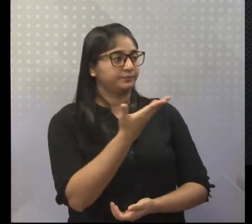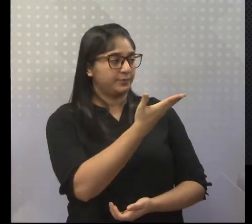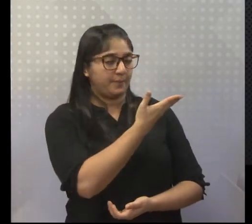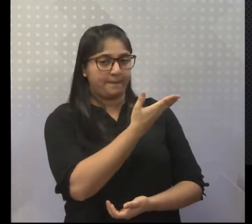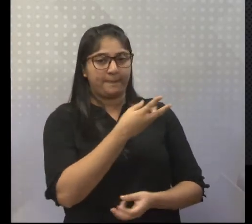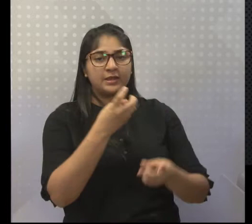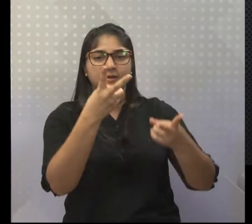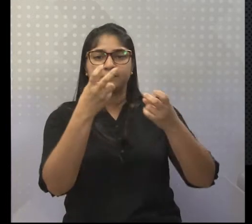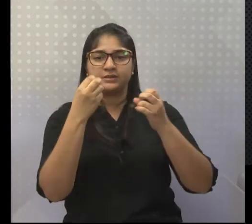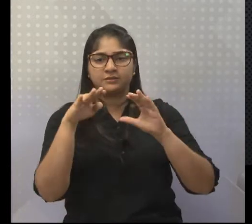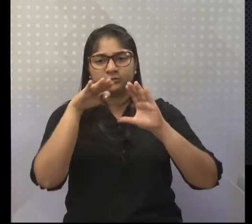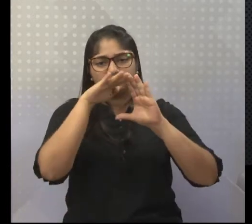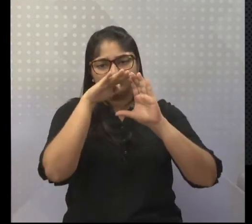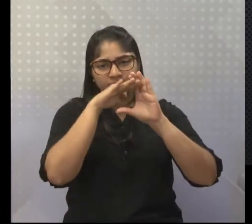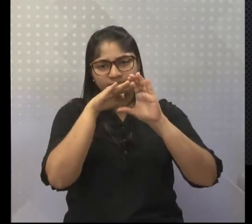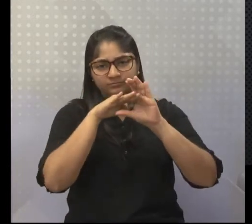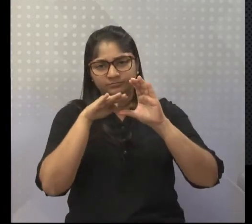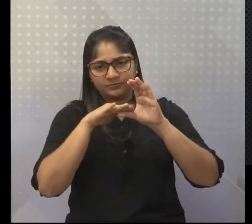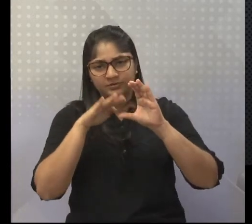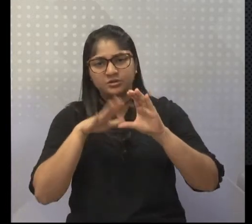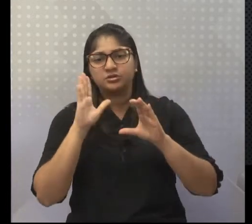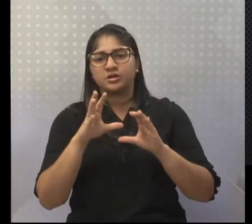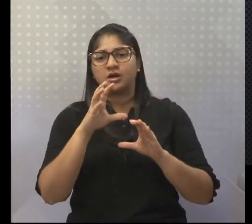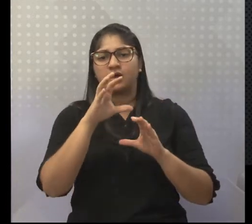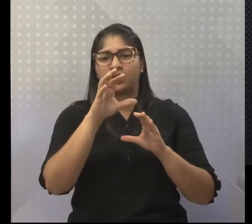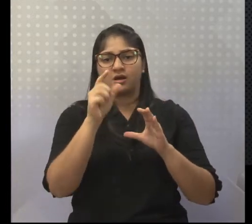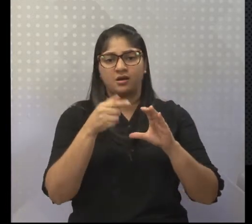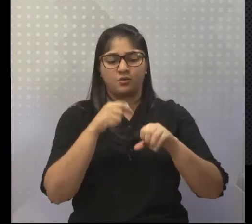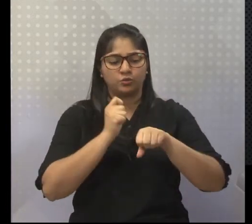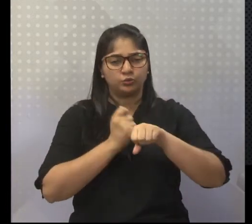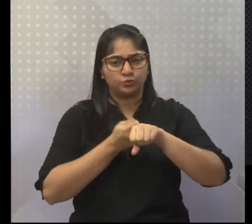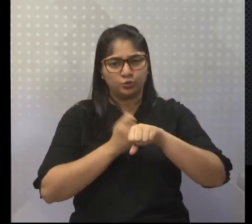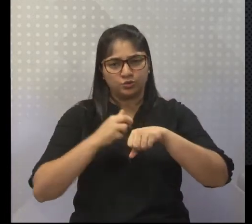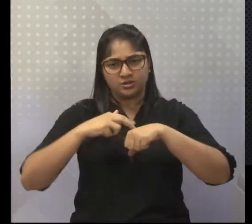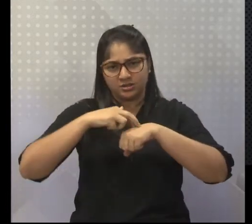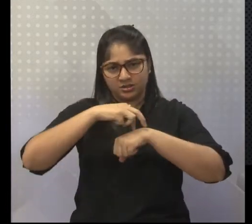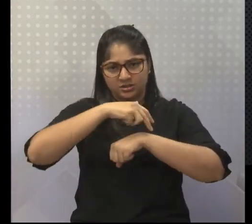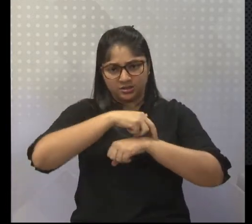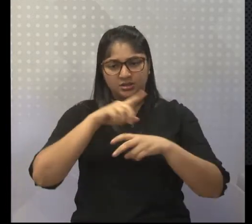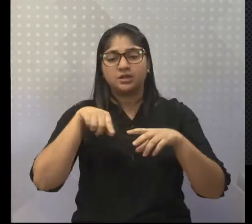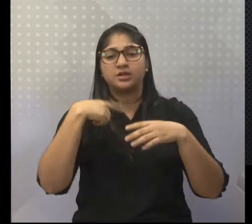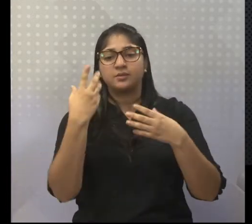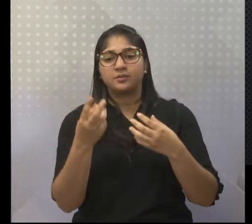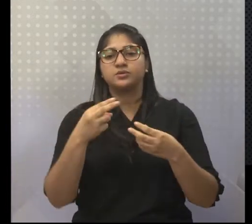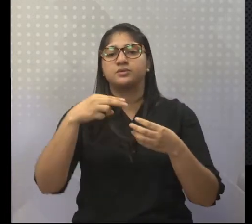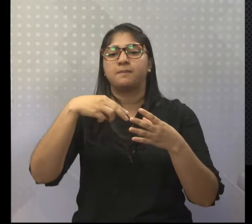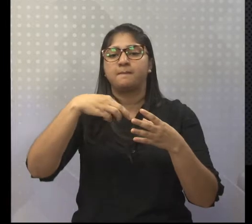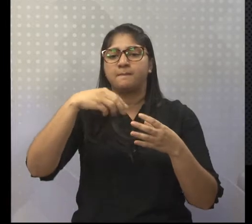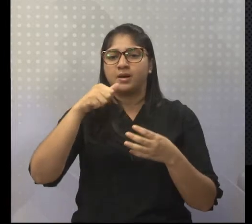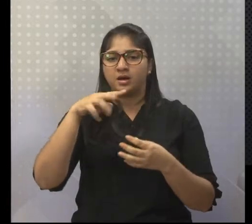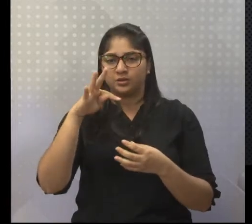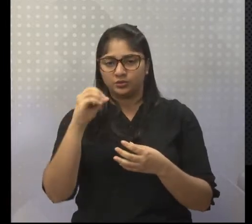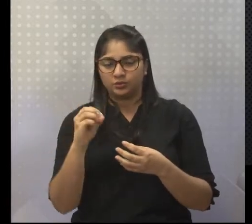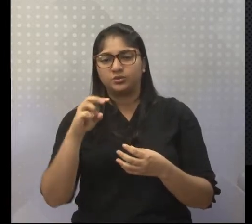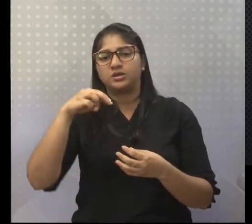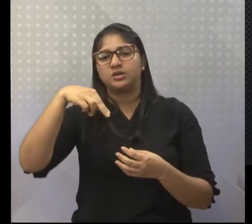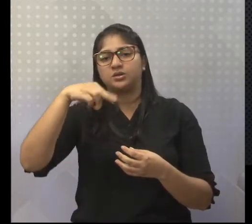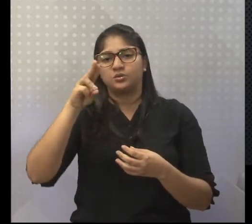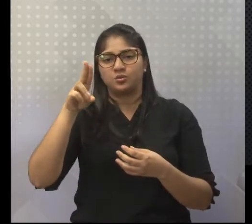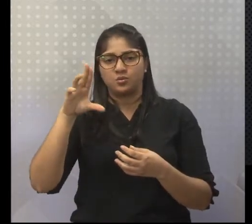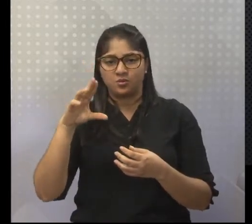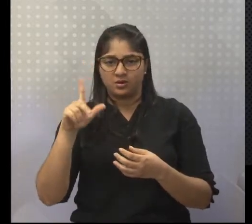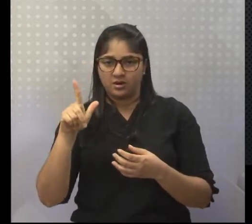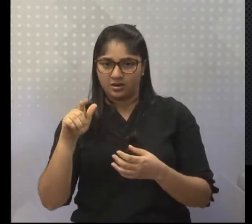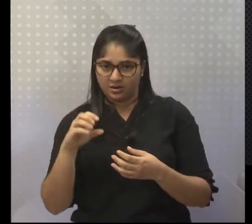para vocês perceberam as camadas comecei falando da croácia já já vou falar do manto núcleo e aí para gente identificar onde é que tá é